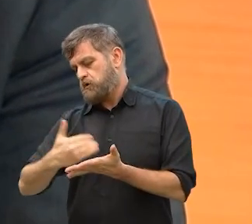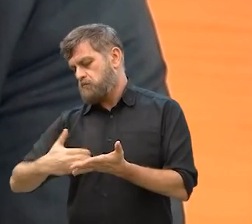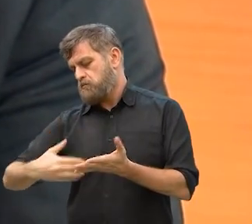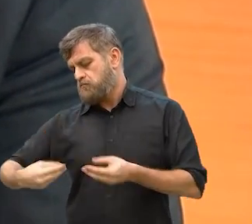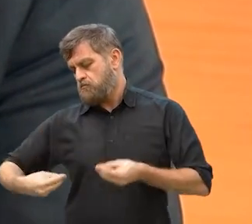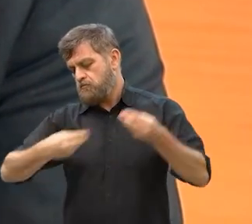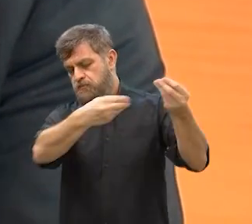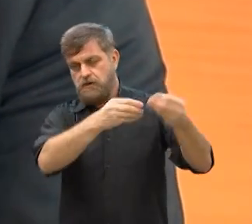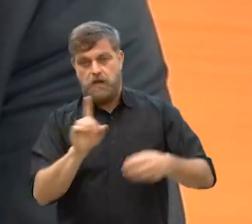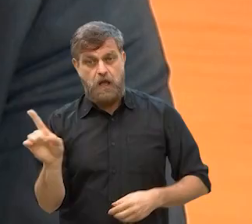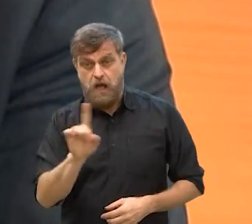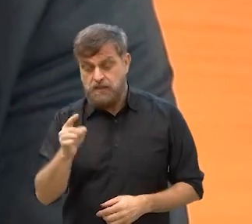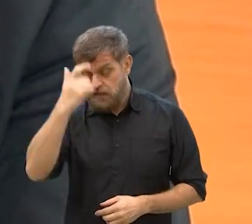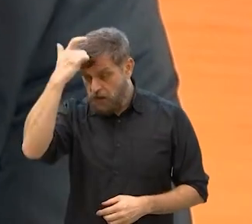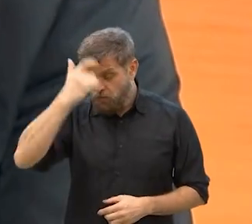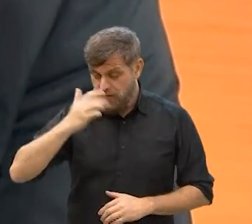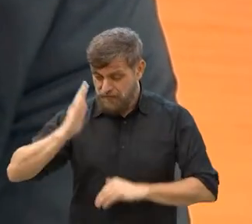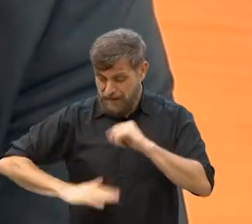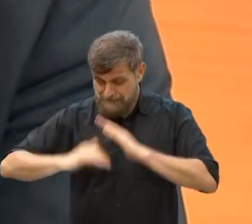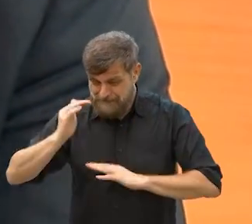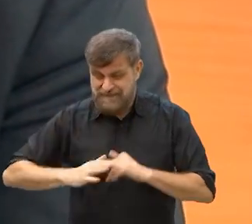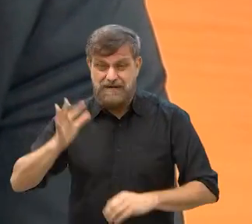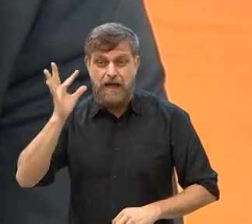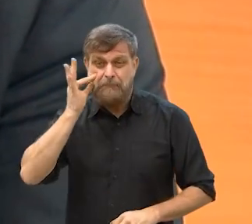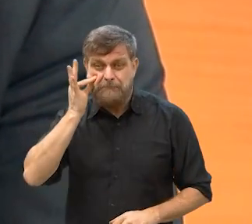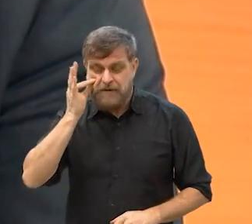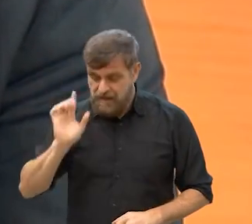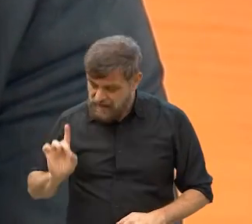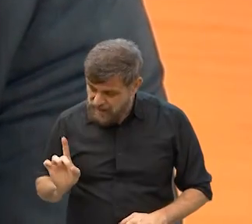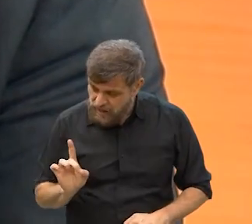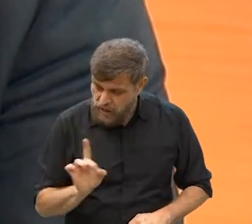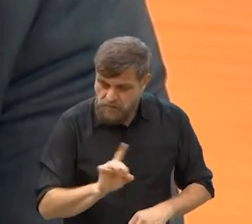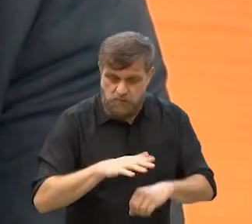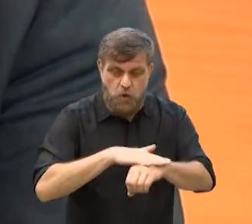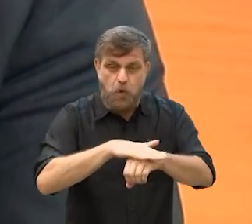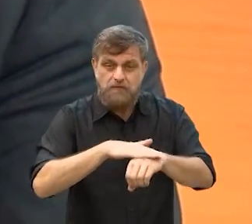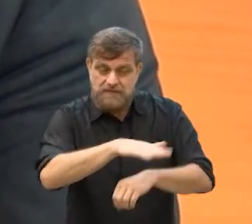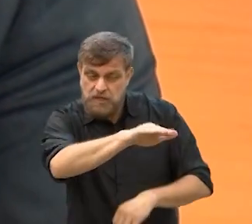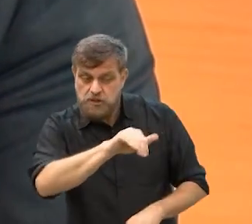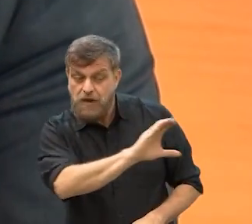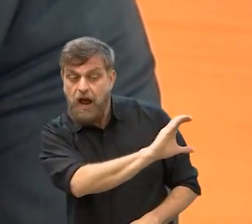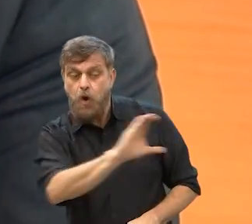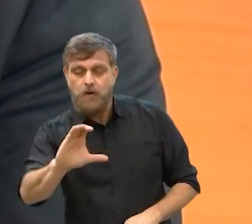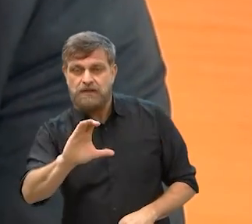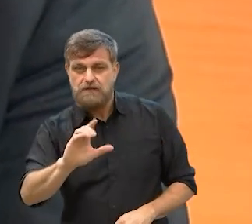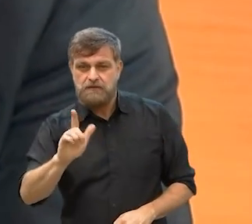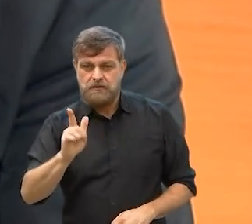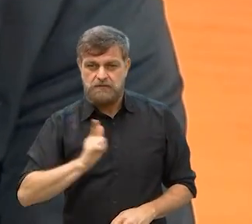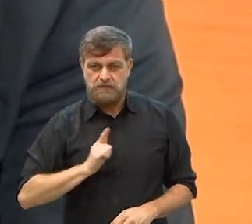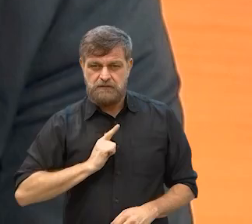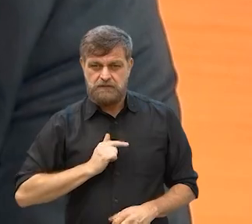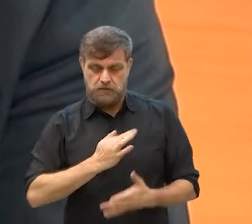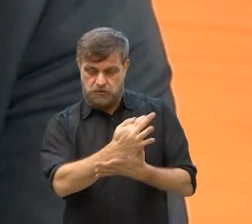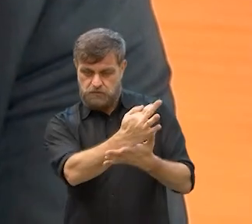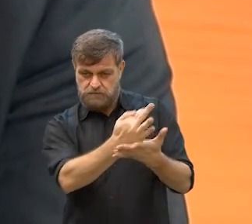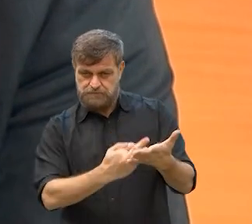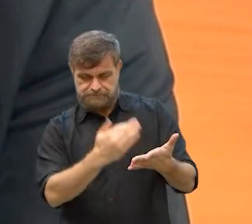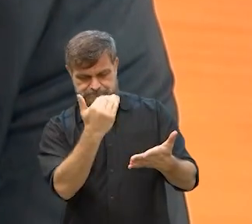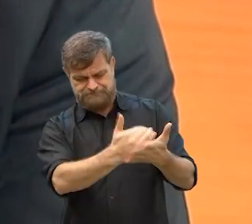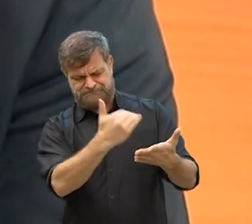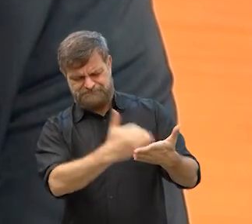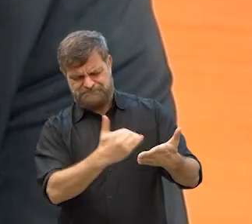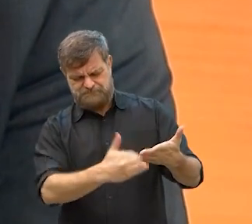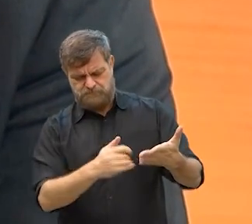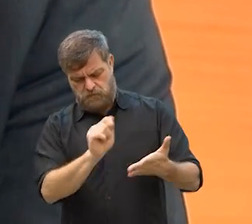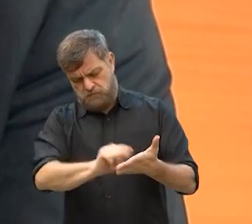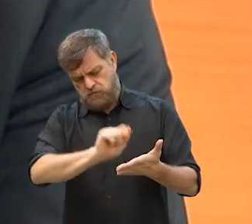e fizemos o documento. Nós fomos, conversamos com a coordenadora, inclusive está no texto, conversamos